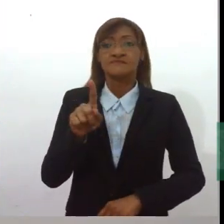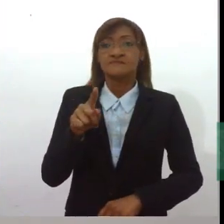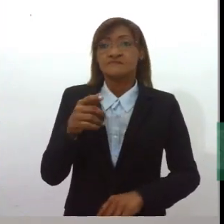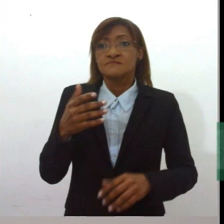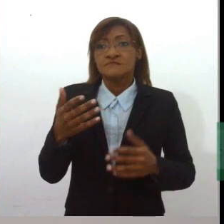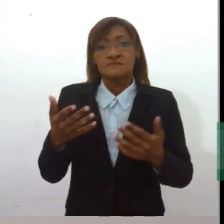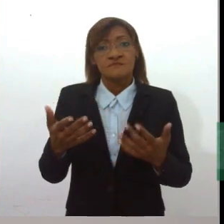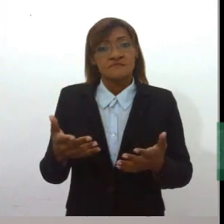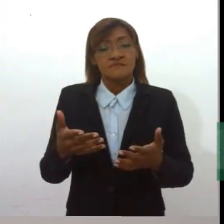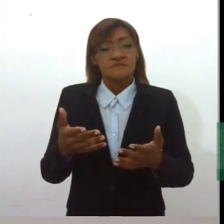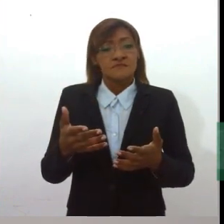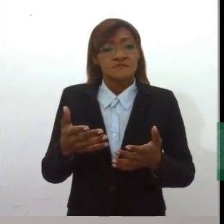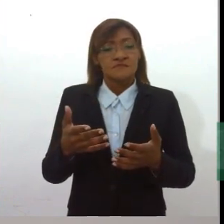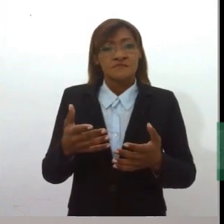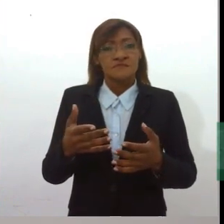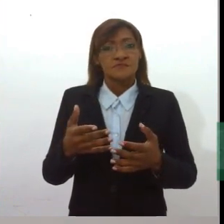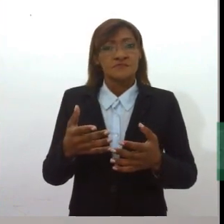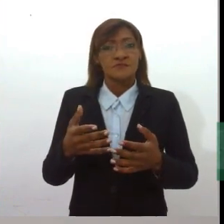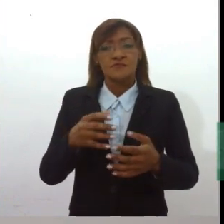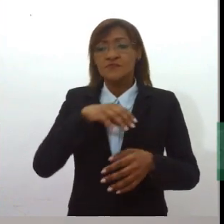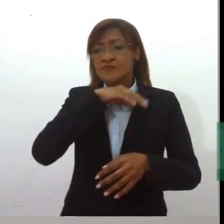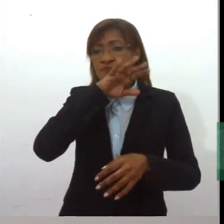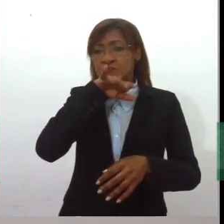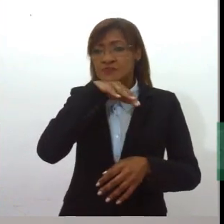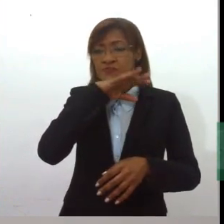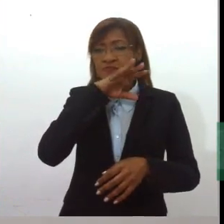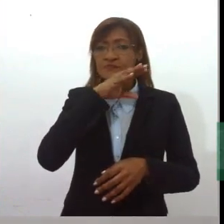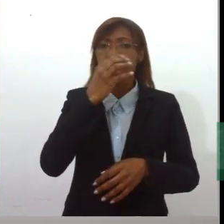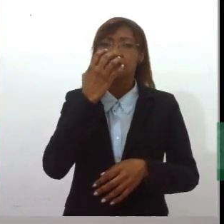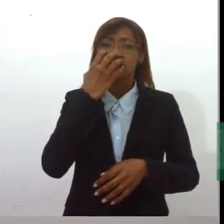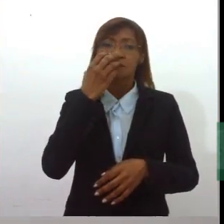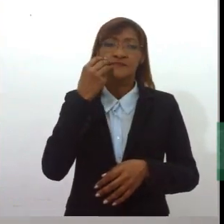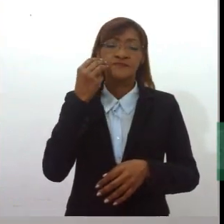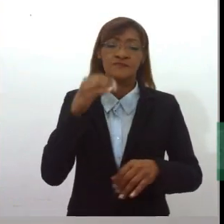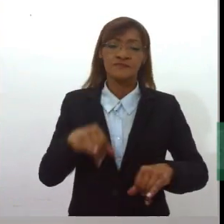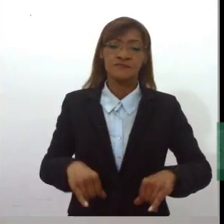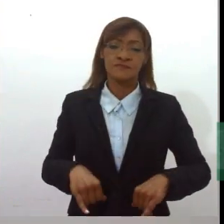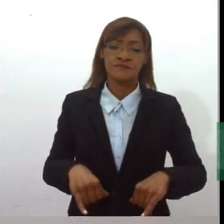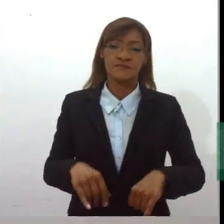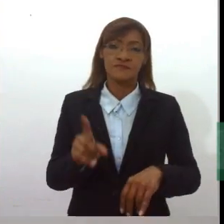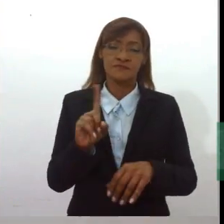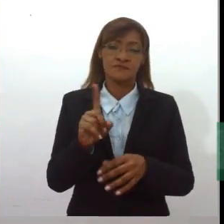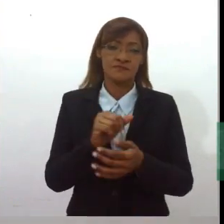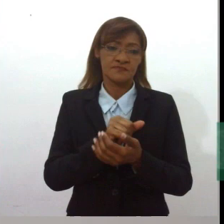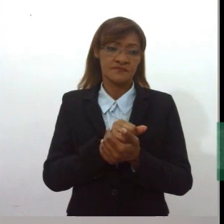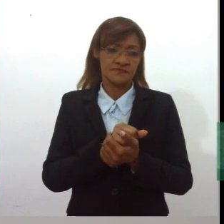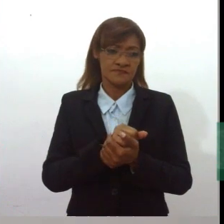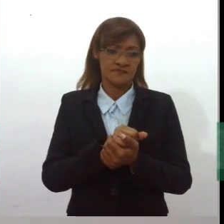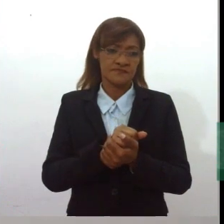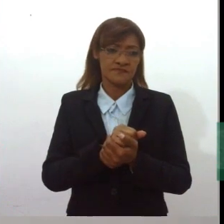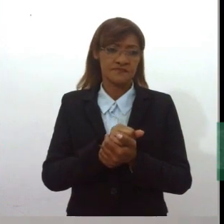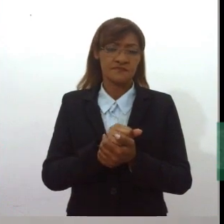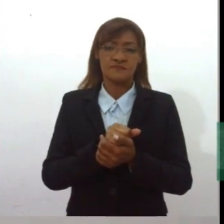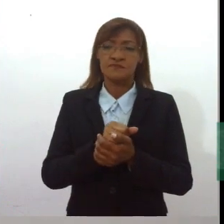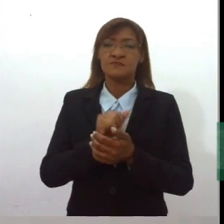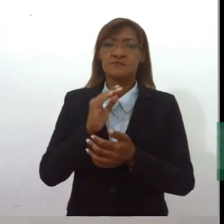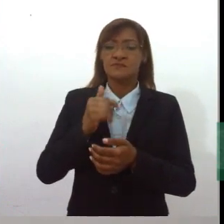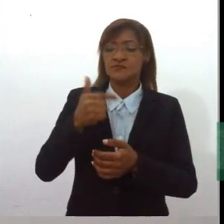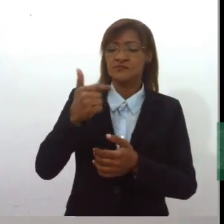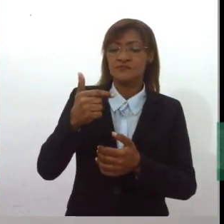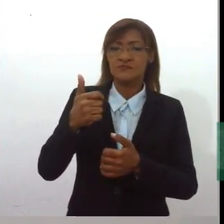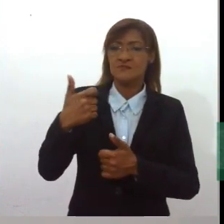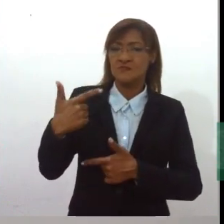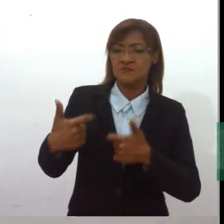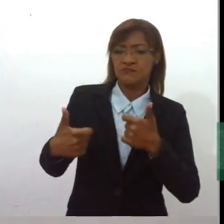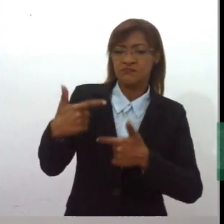os cães e gato né Por exemplo desde a Segunda Guerra Mundial né nos Estados